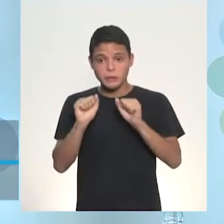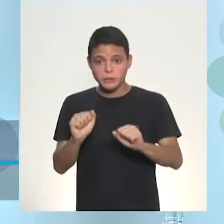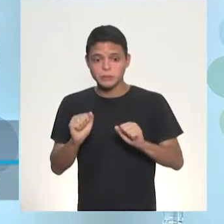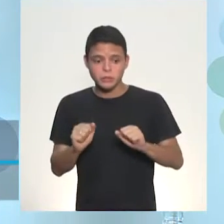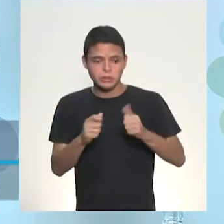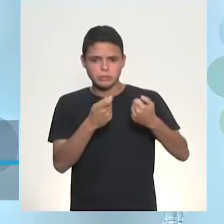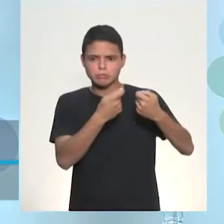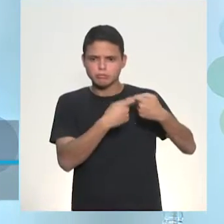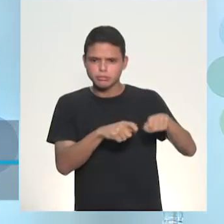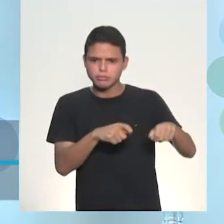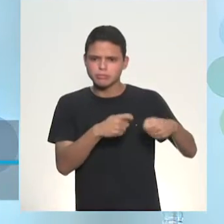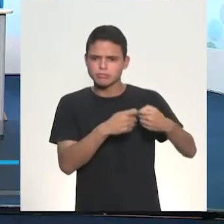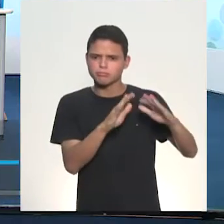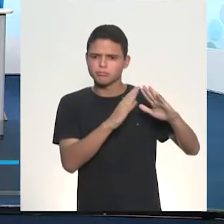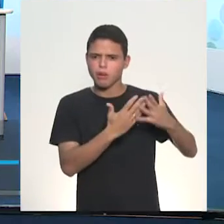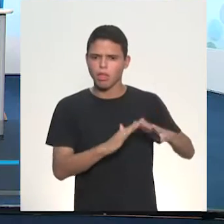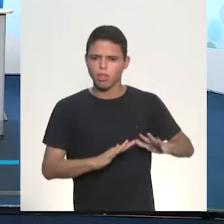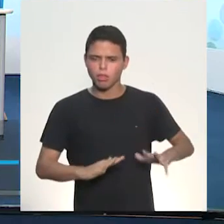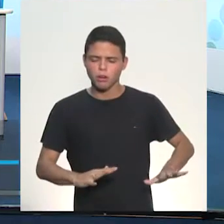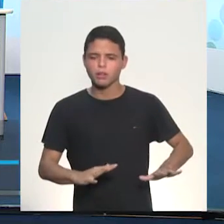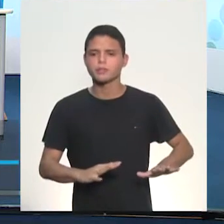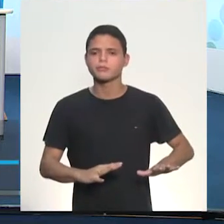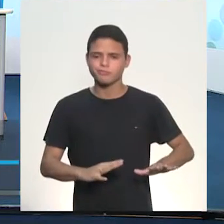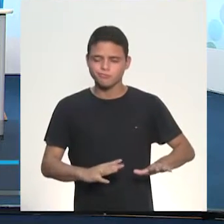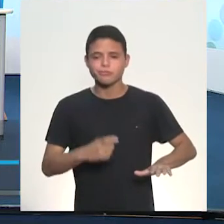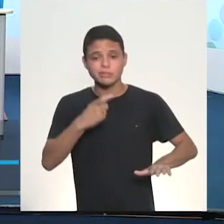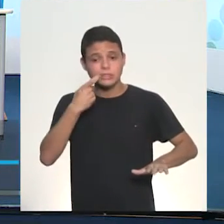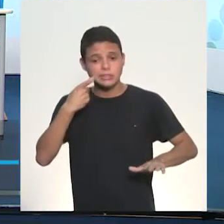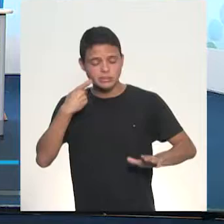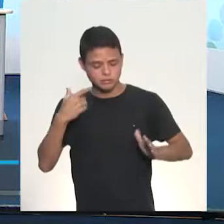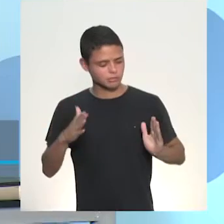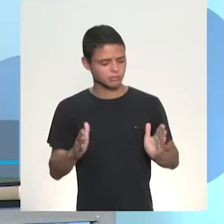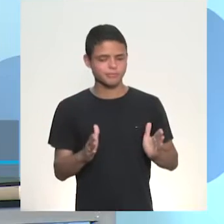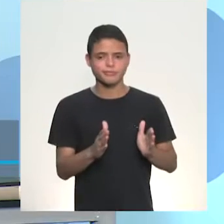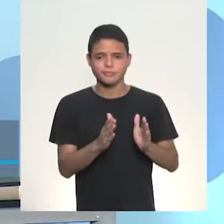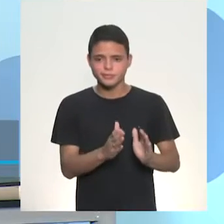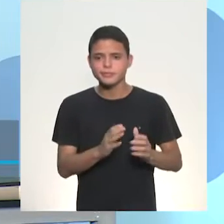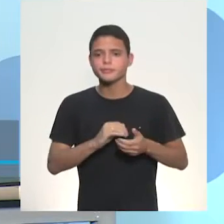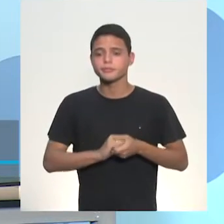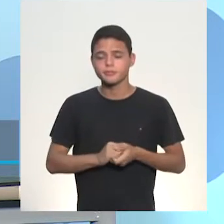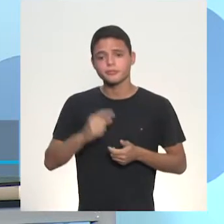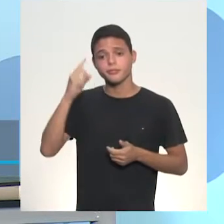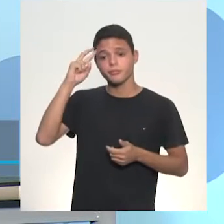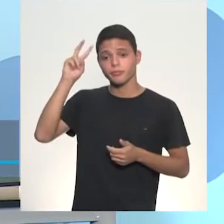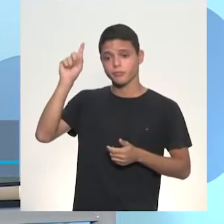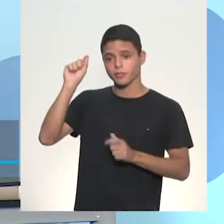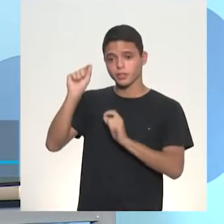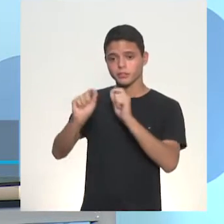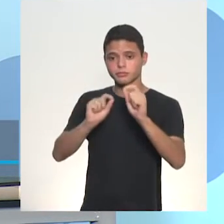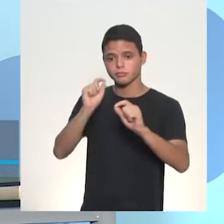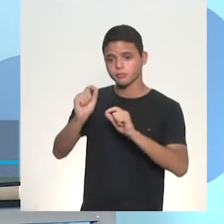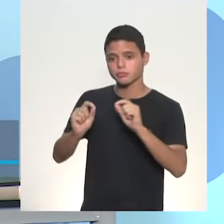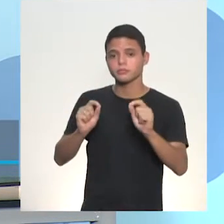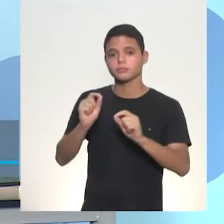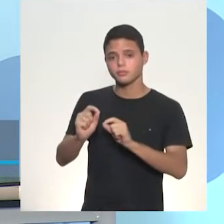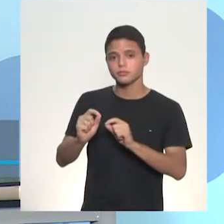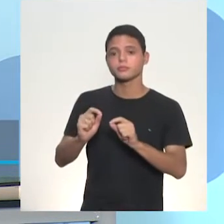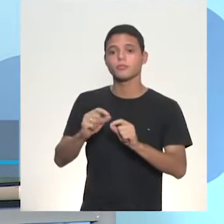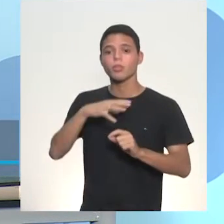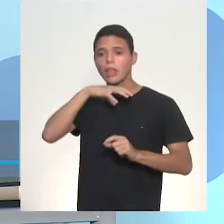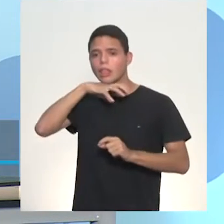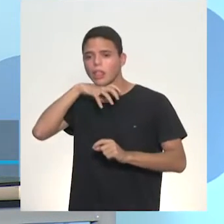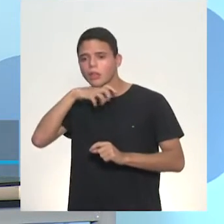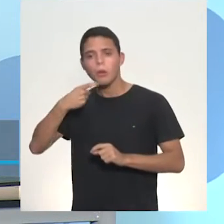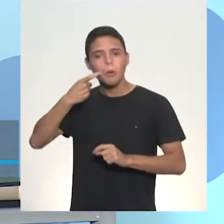o ambiente ali, né? E aí vai destruir o Exatamente. espaço dos outros peixes. E a gente tem que lembrar que para uma espécie se extinguir, uma das formas ela vira praga